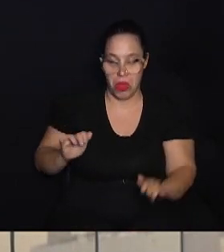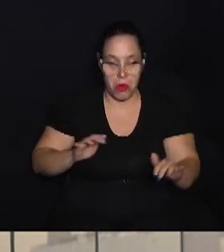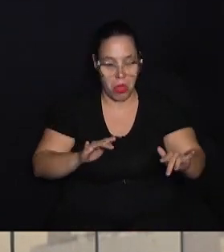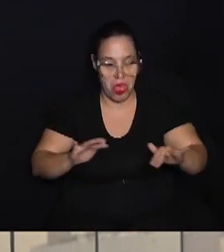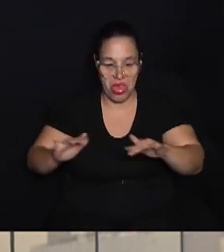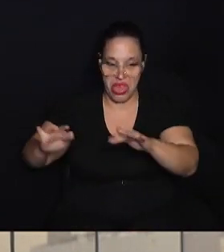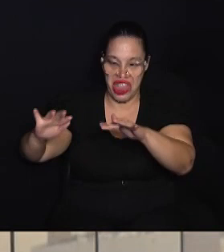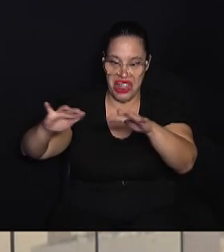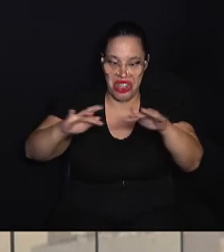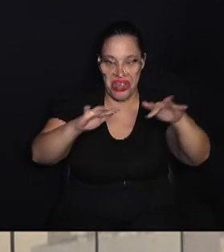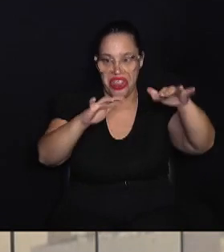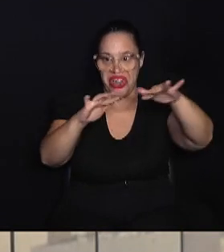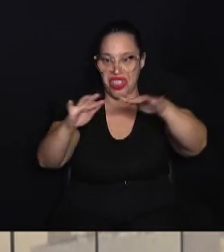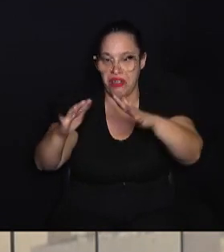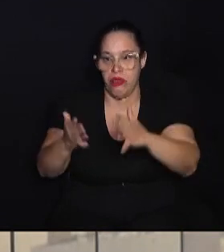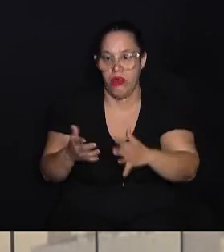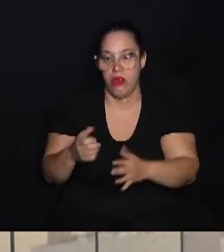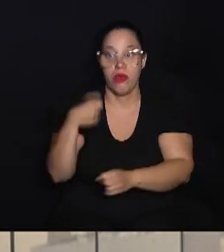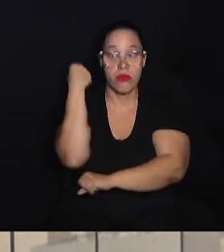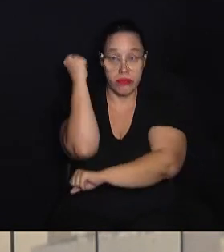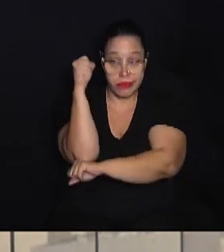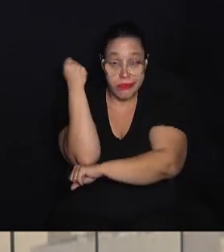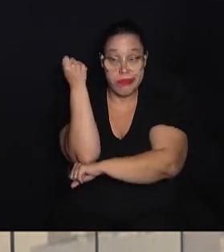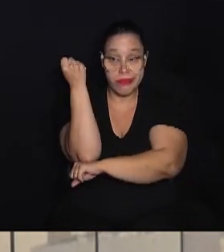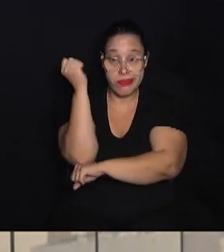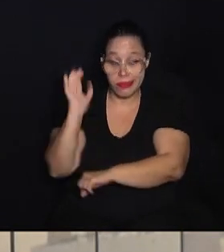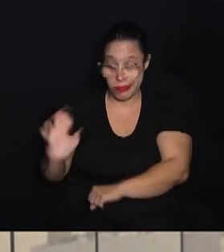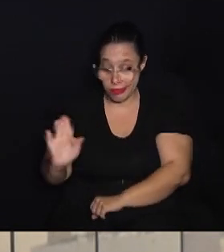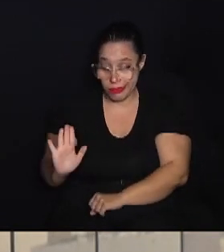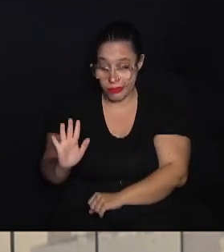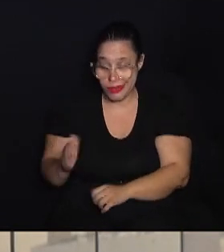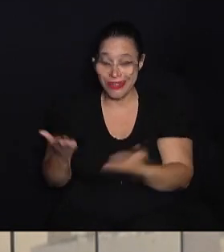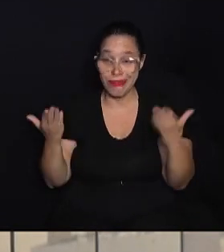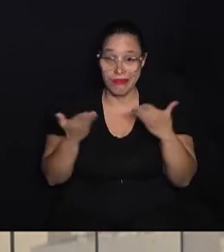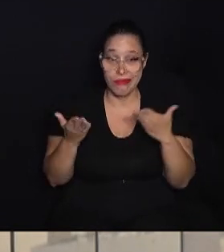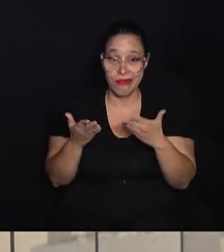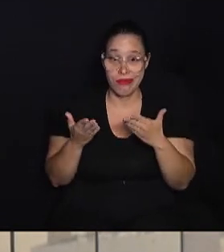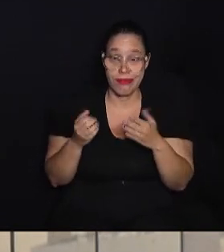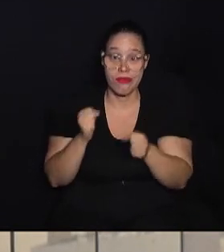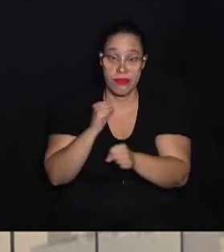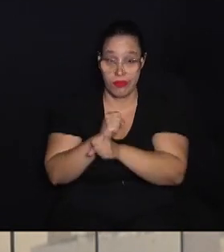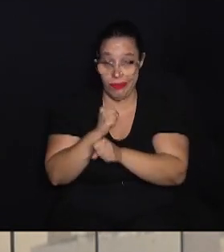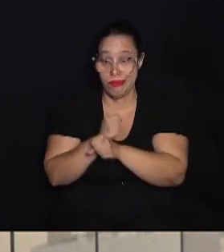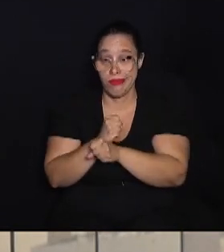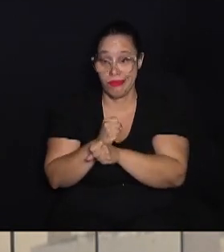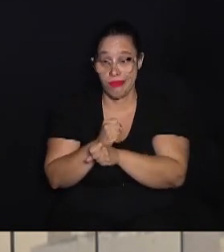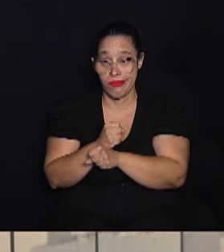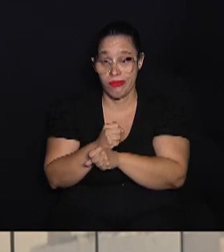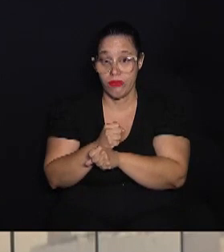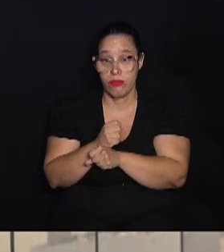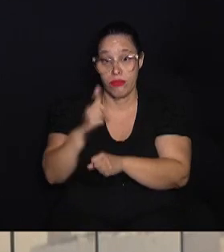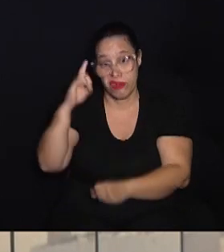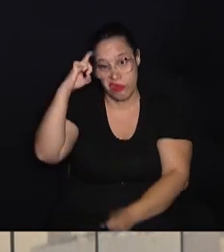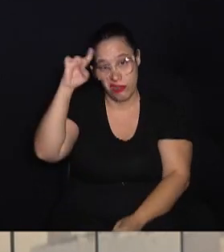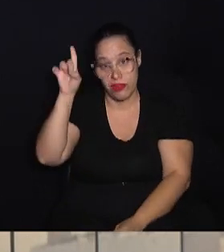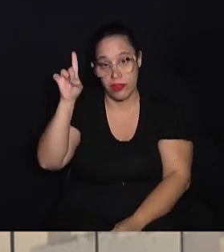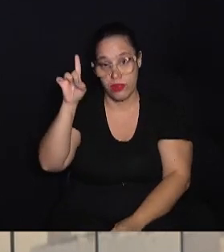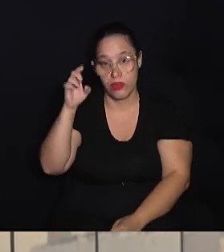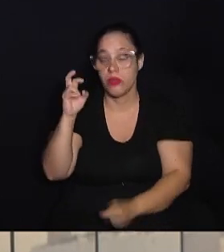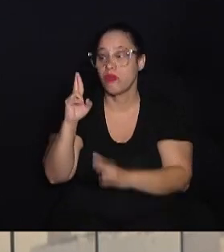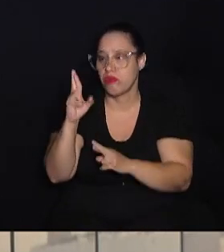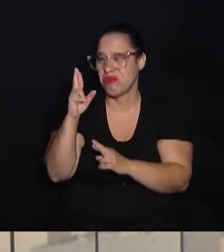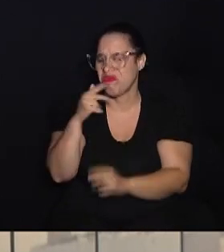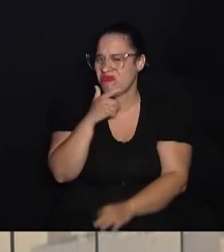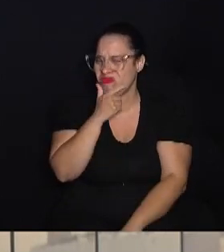vir tanto para o sul, o extremo sul, e agora a expectativa, inclusive há alguns dias, e a expectativa é